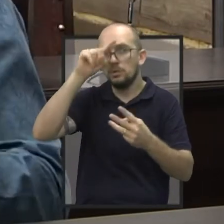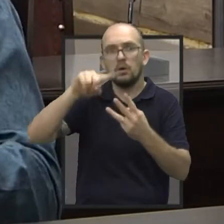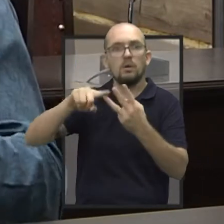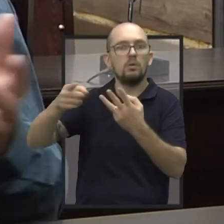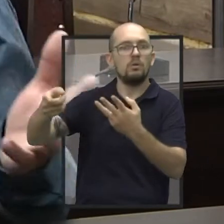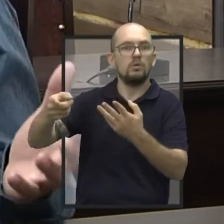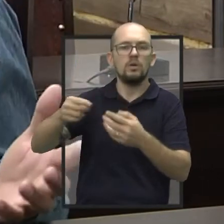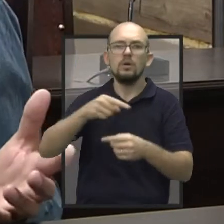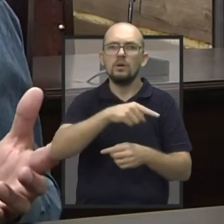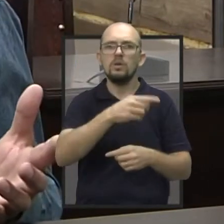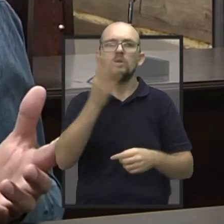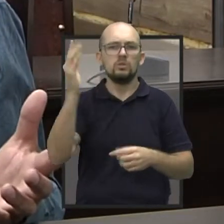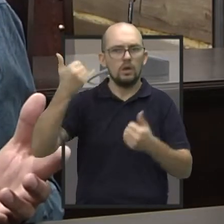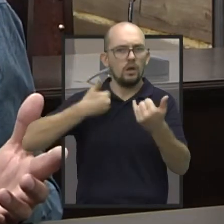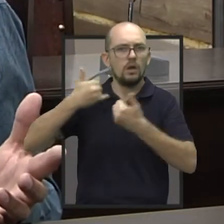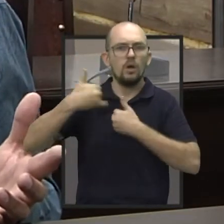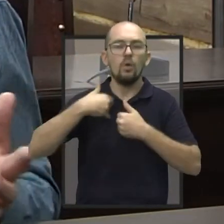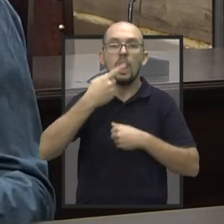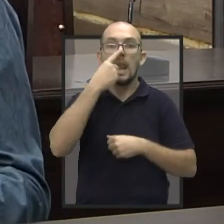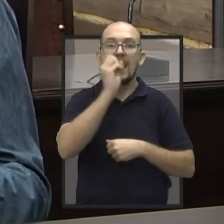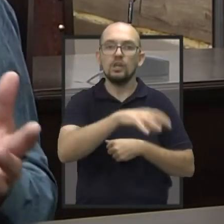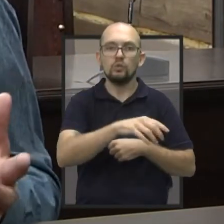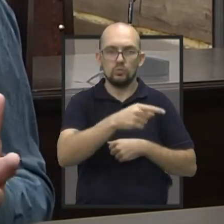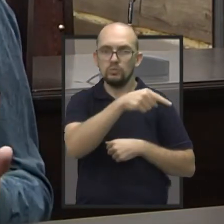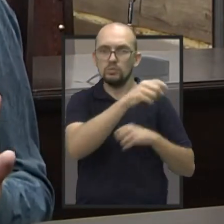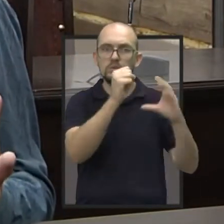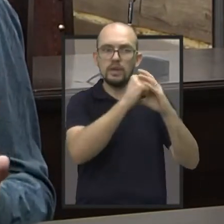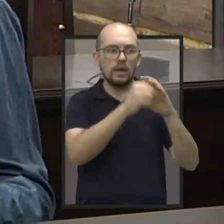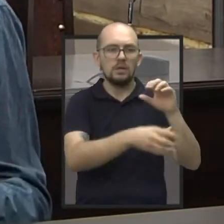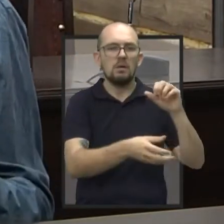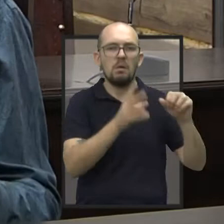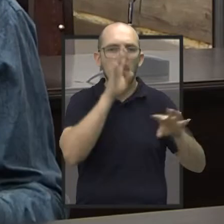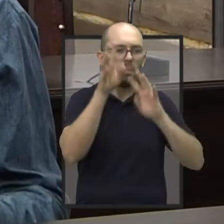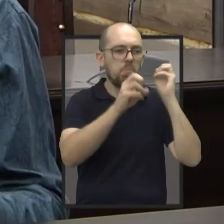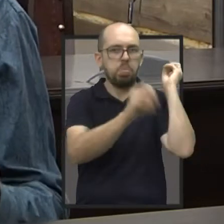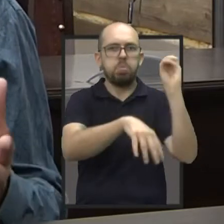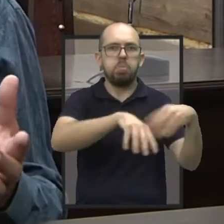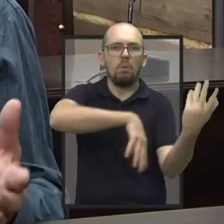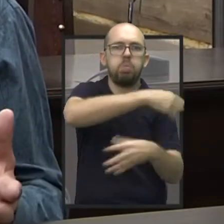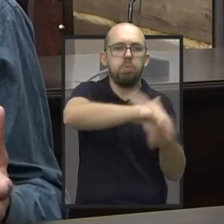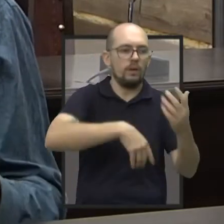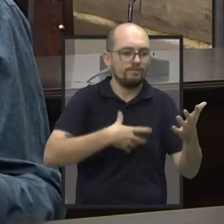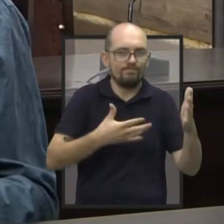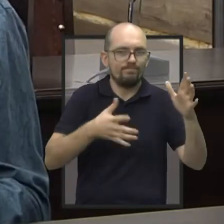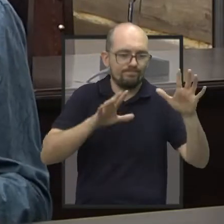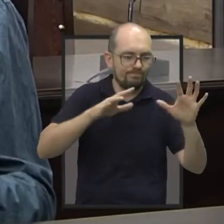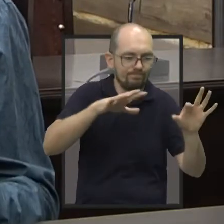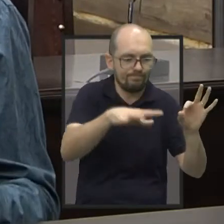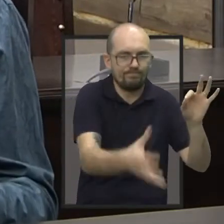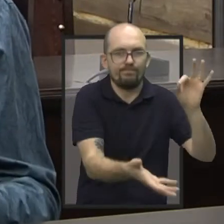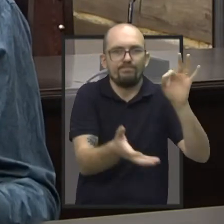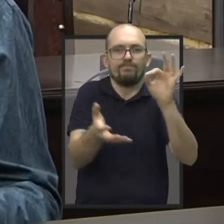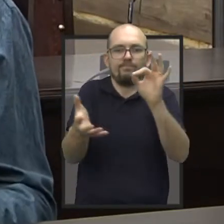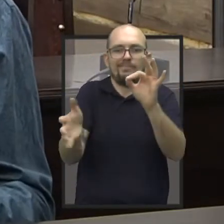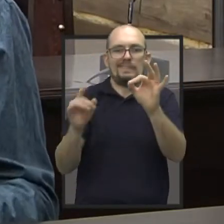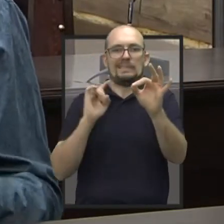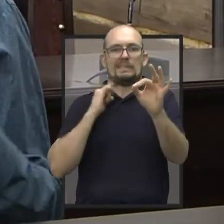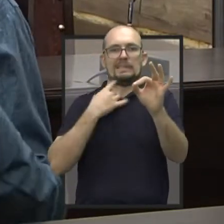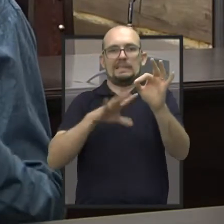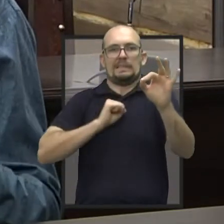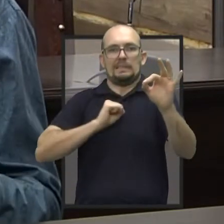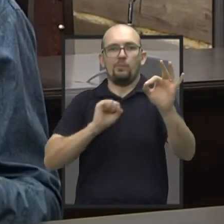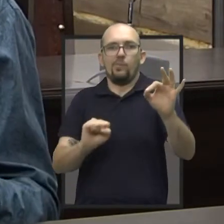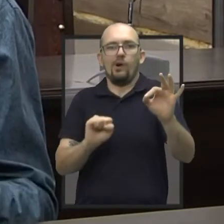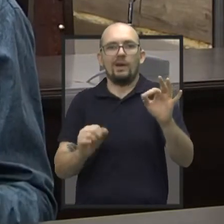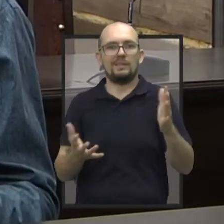para mim que o lixo estava todo jogado de maneira inadequada. Eu fiz a reclamação, procurei o responsável, foi corrigido, sim, mas